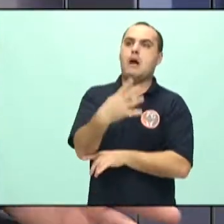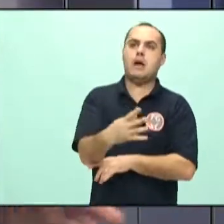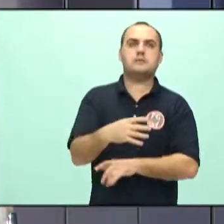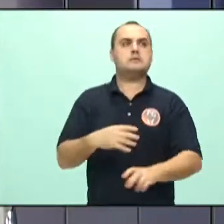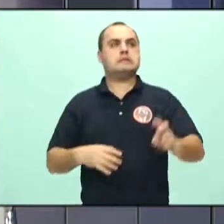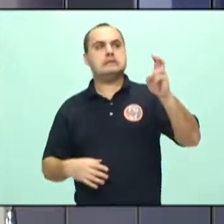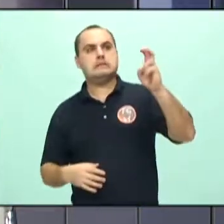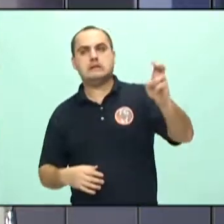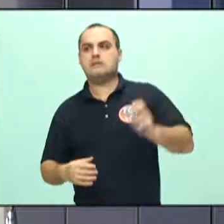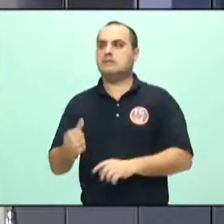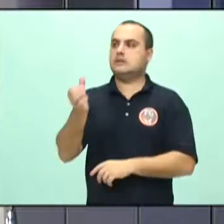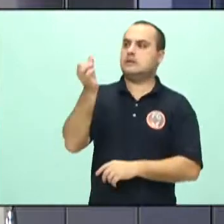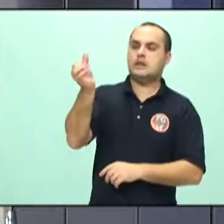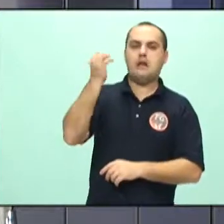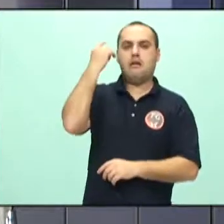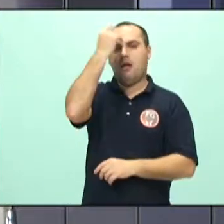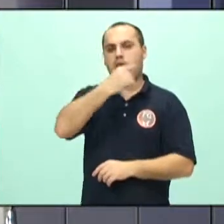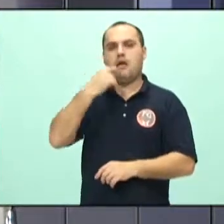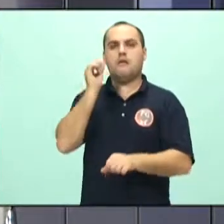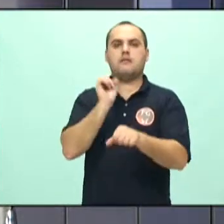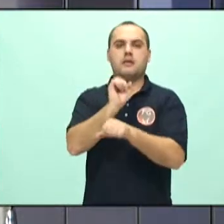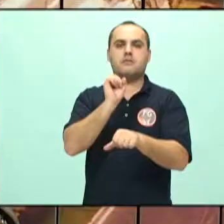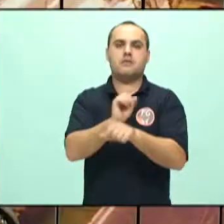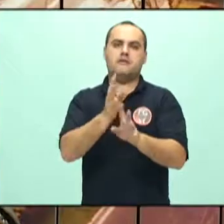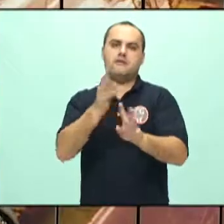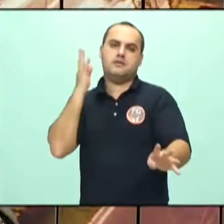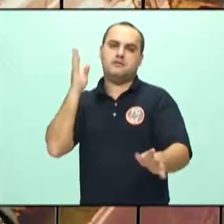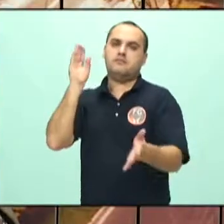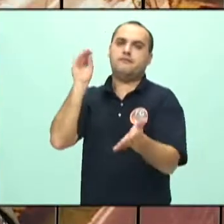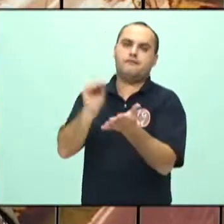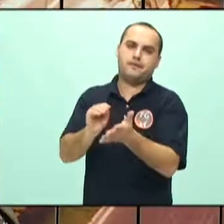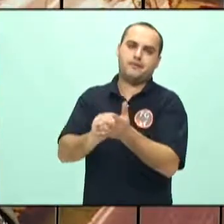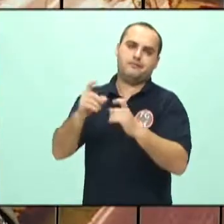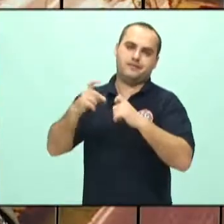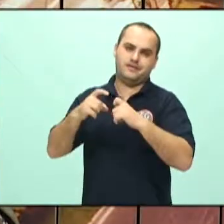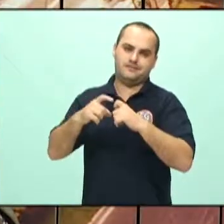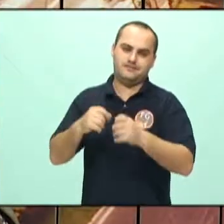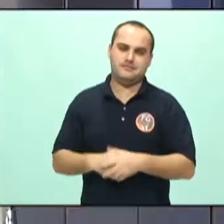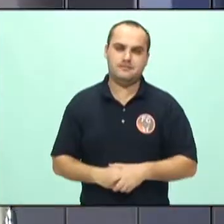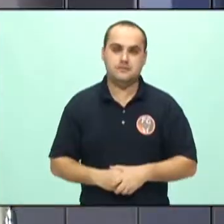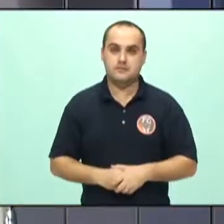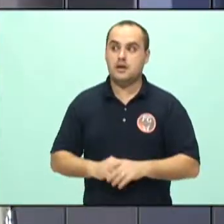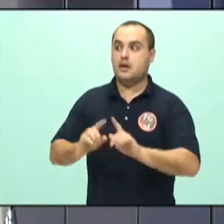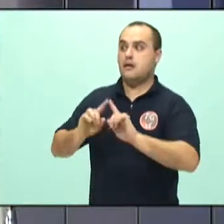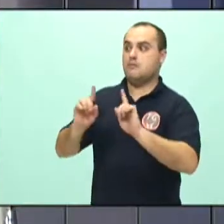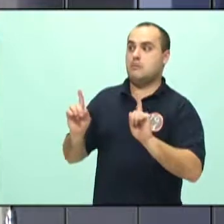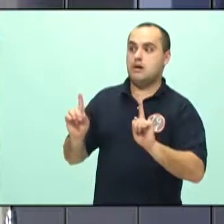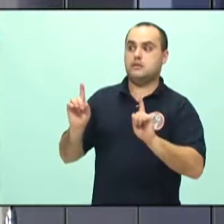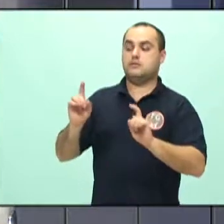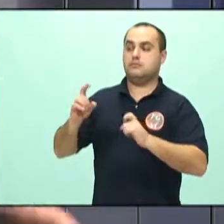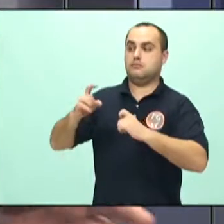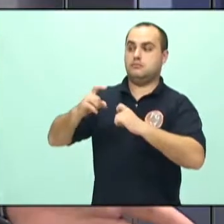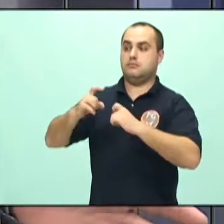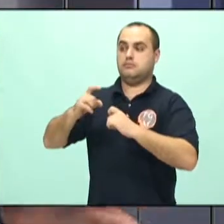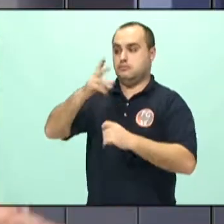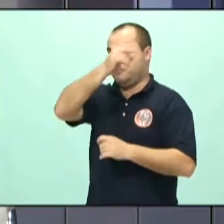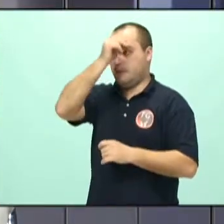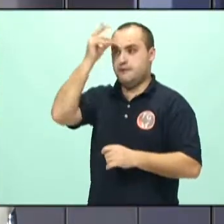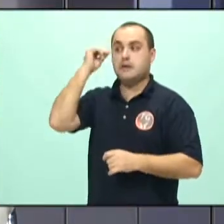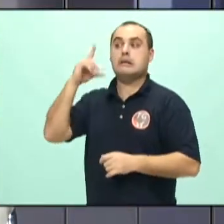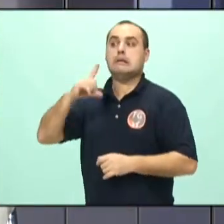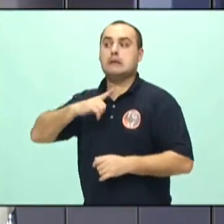porque falta médicos, é uma irresponsabilidade muito grande. Eu até ouço falar, mas o prefeito tentou fazer um concurso público, mas não